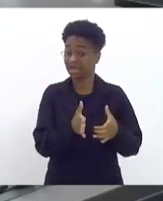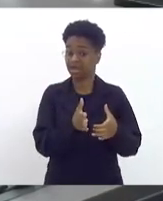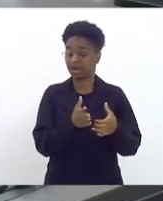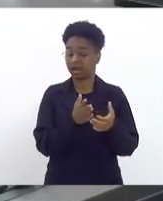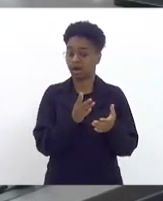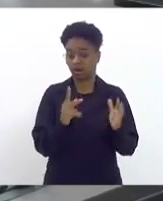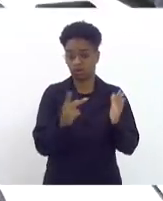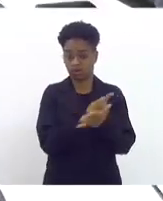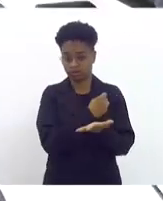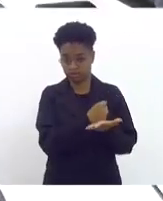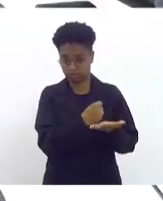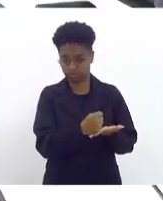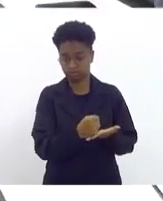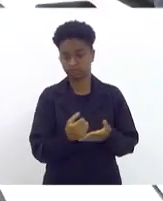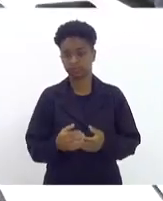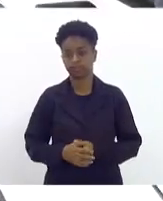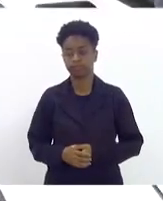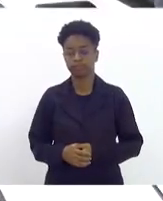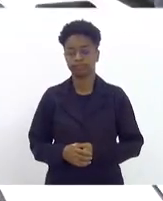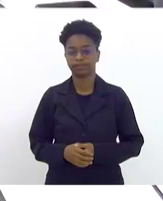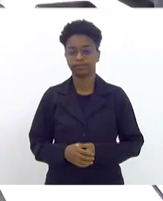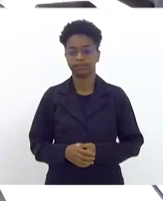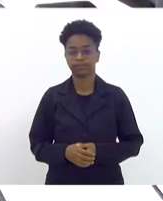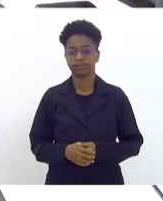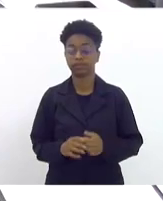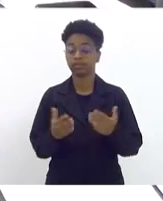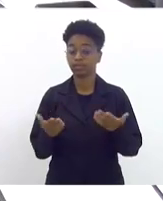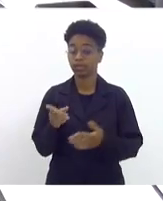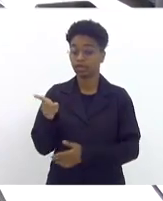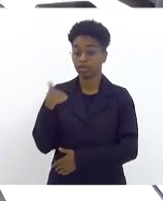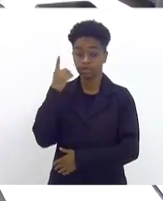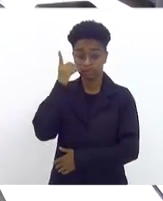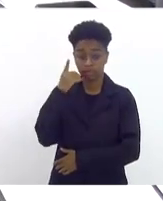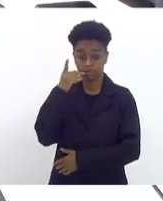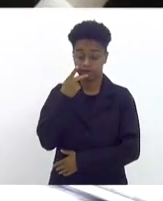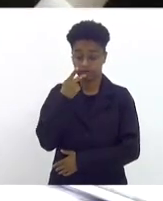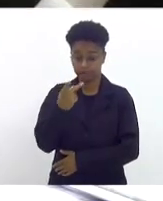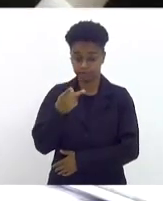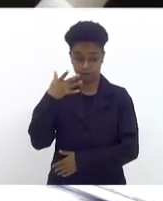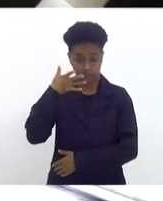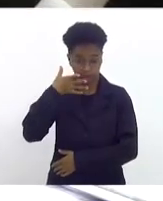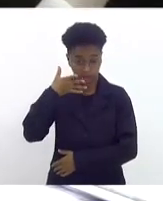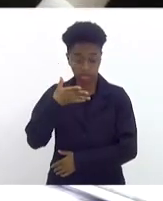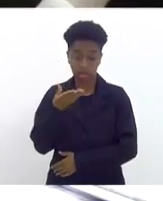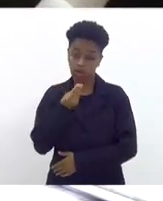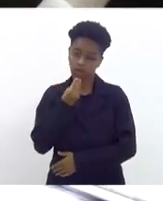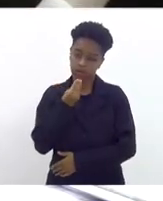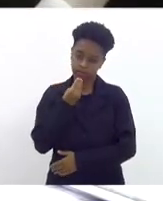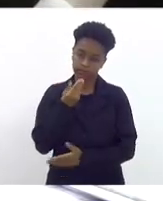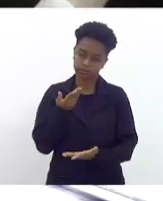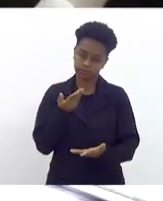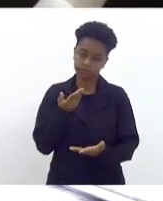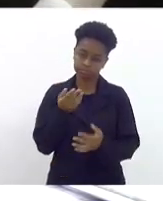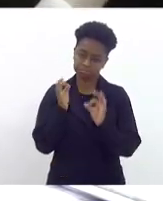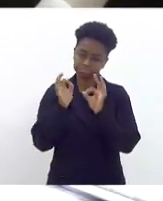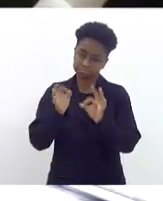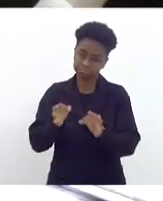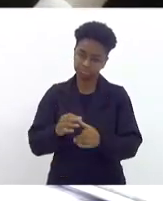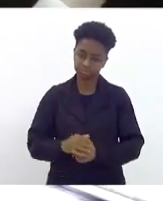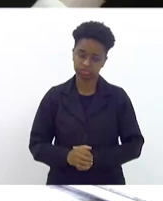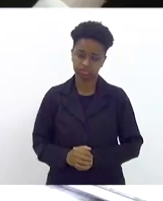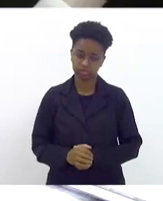estar Luiz Paulo o que o deputado Serafim levanta evidentemente tem pertinência